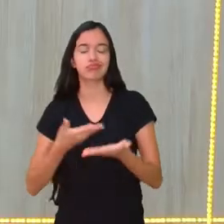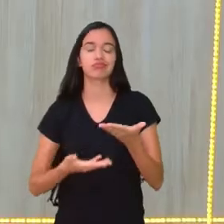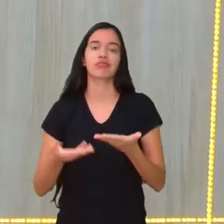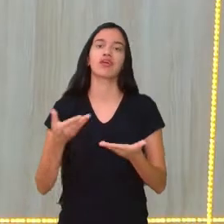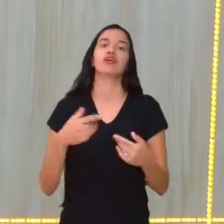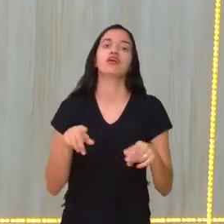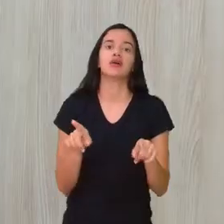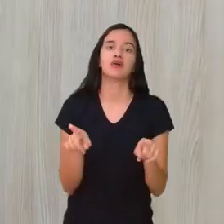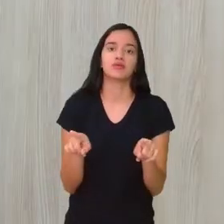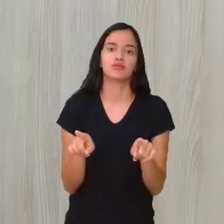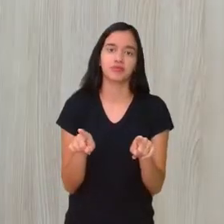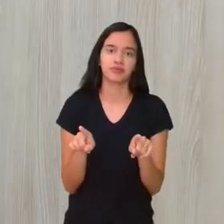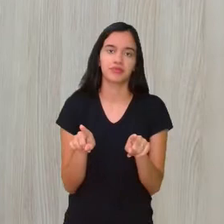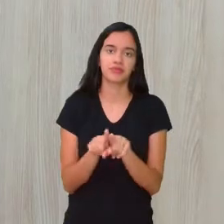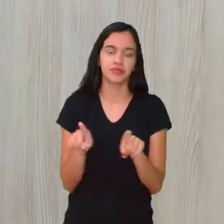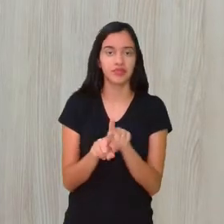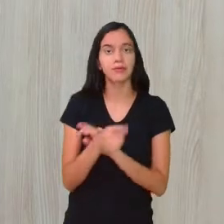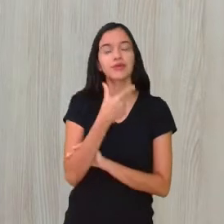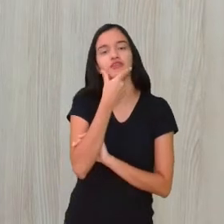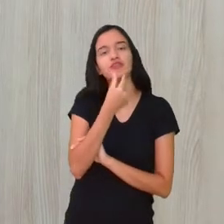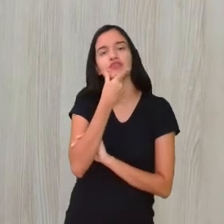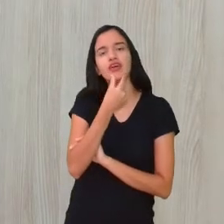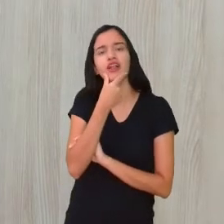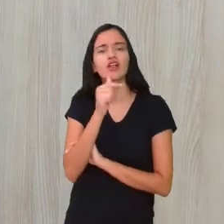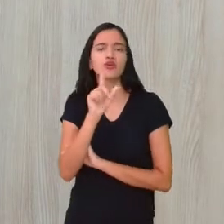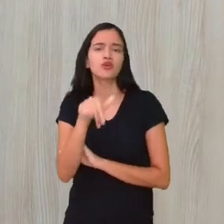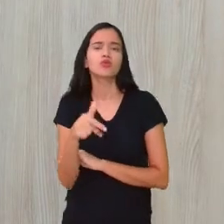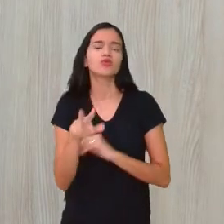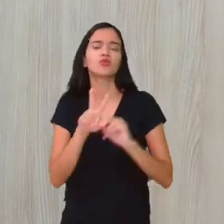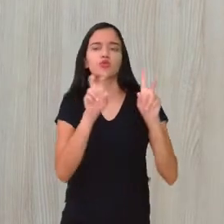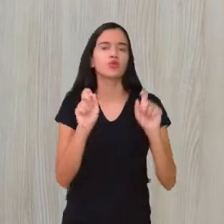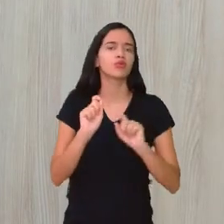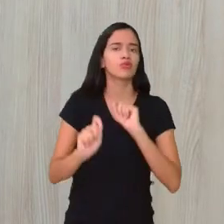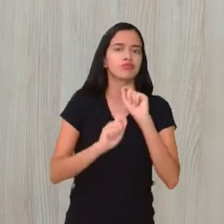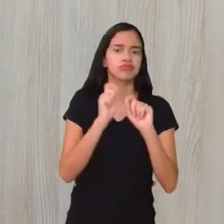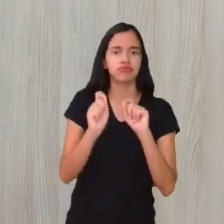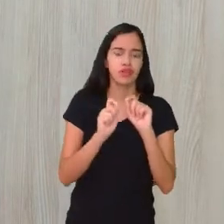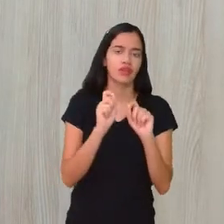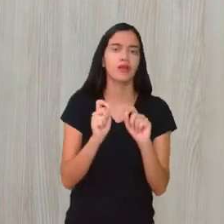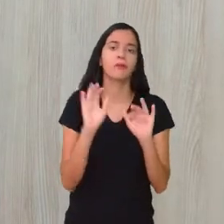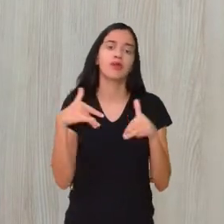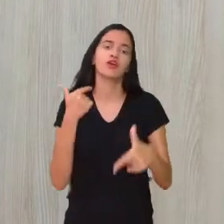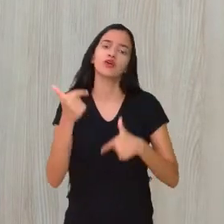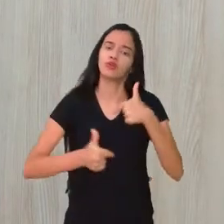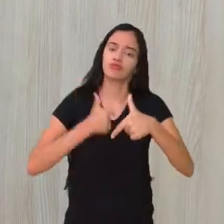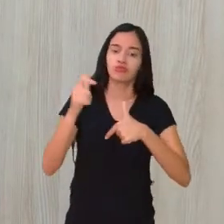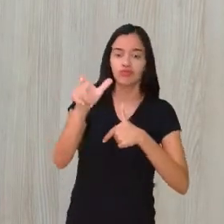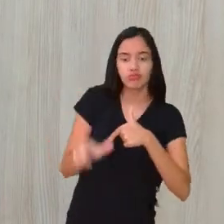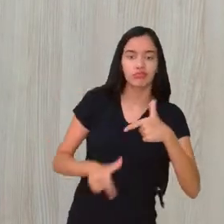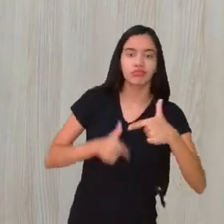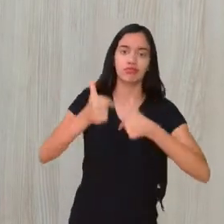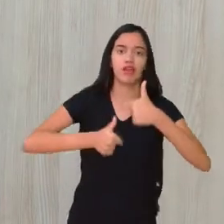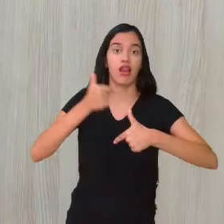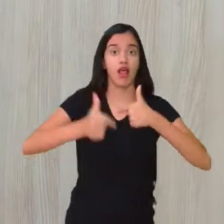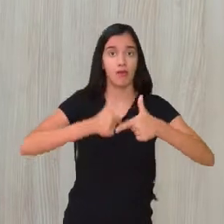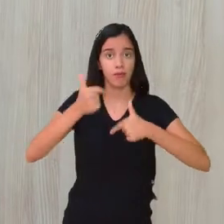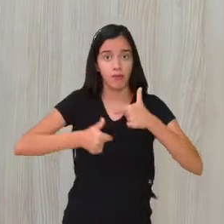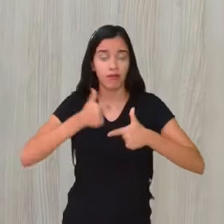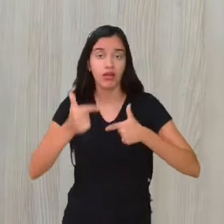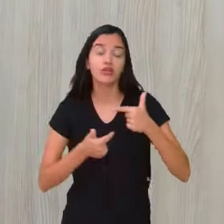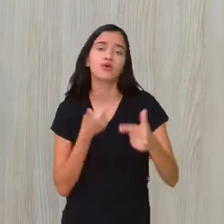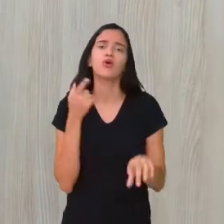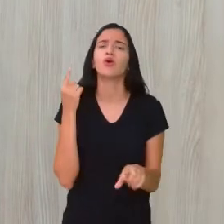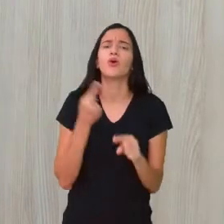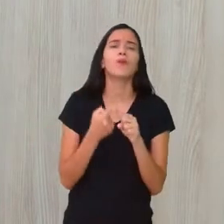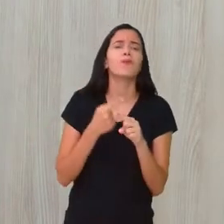do Plínio Marcos, né? Isso, já falando sobre as questões, né, do trabalhador, quem era trabalhador, porque